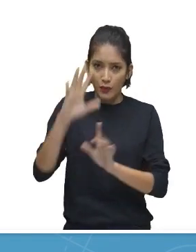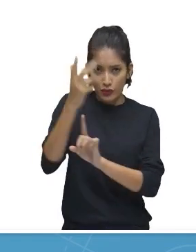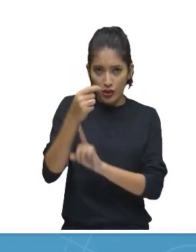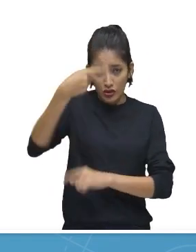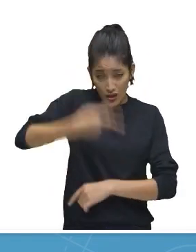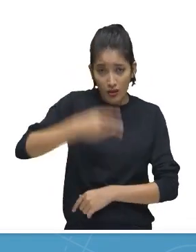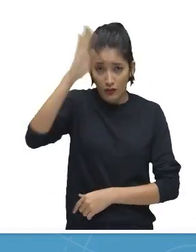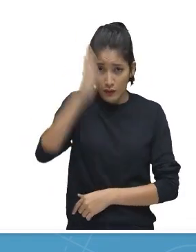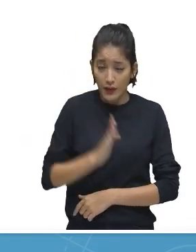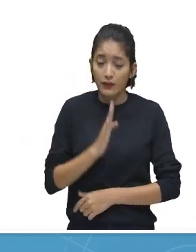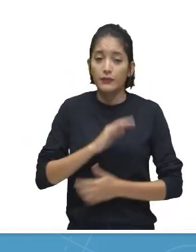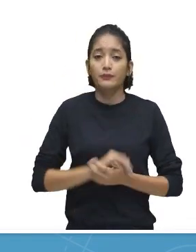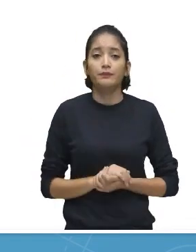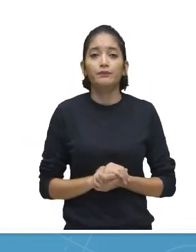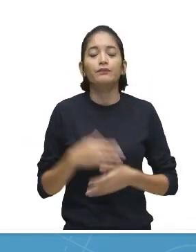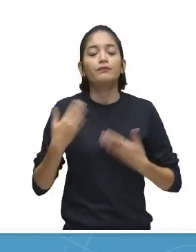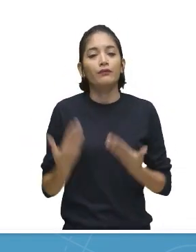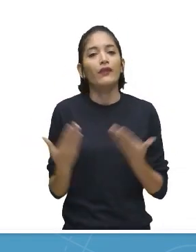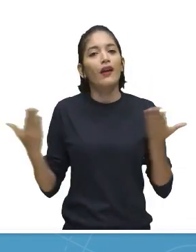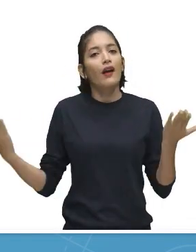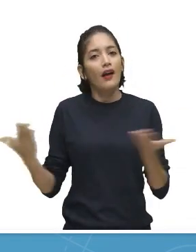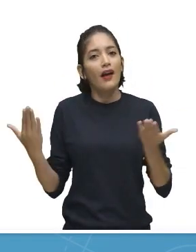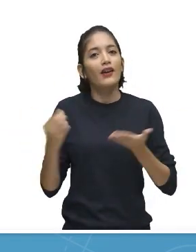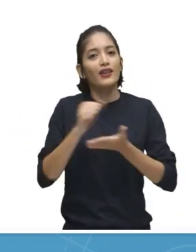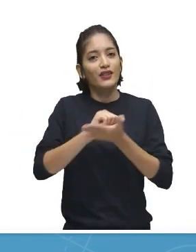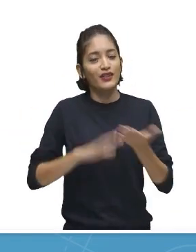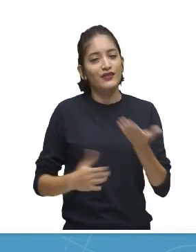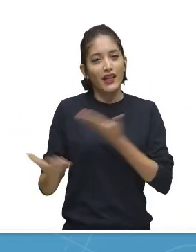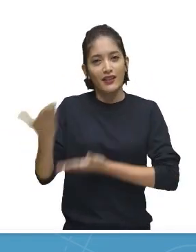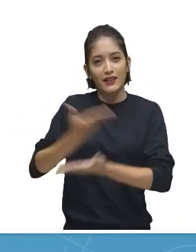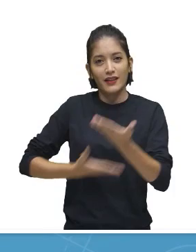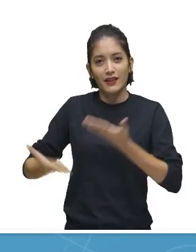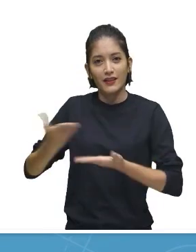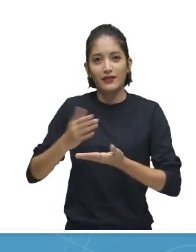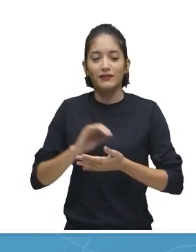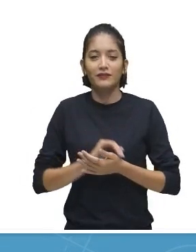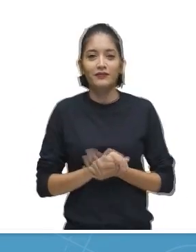brasileiros. Então, chegou o momento agora da nossa DLI.